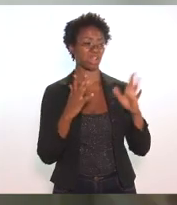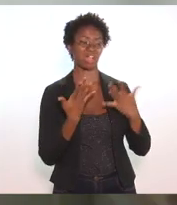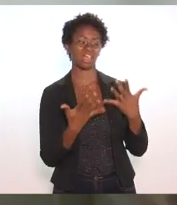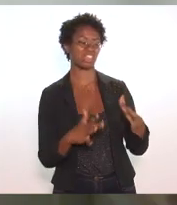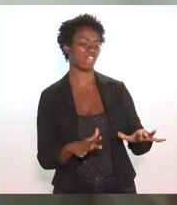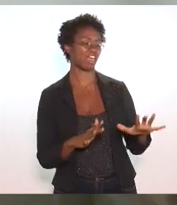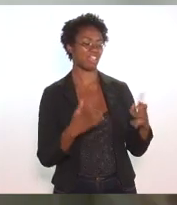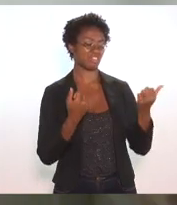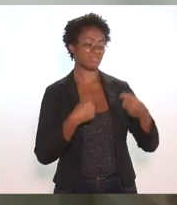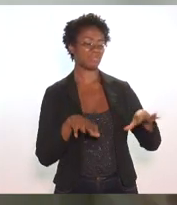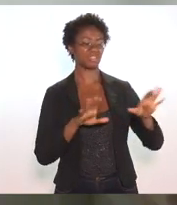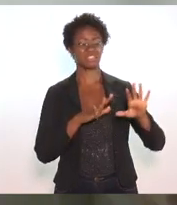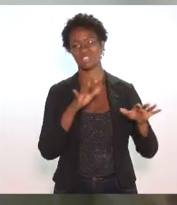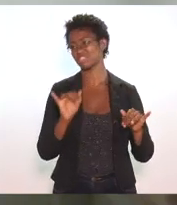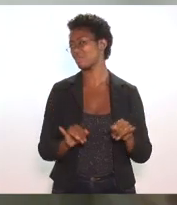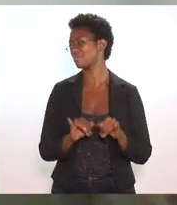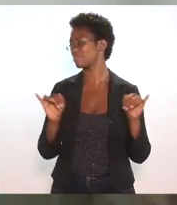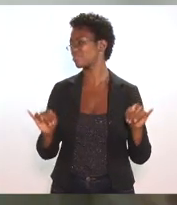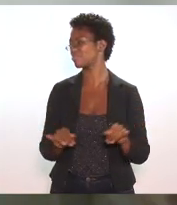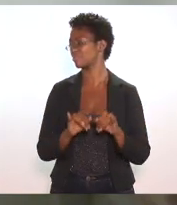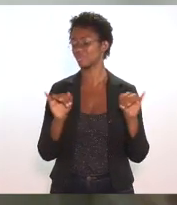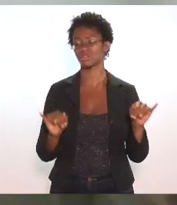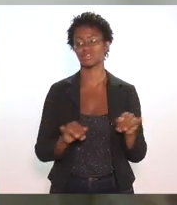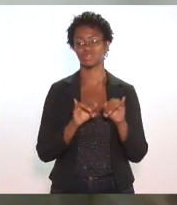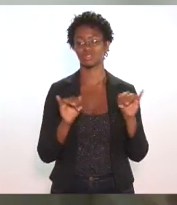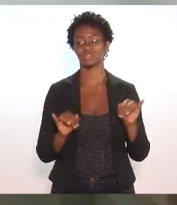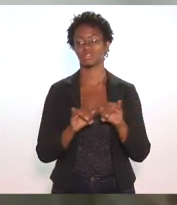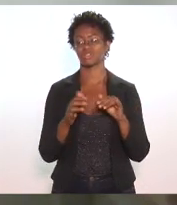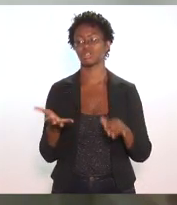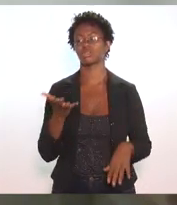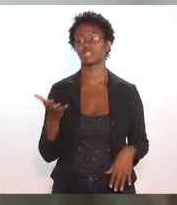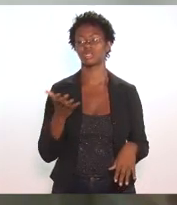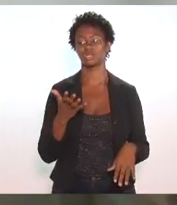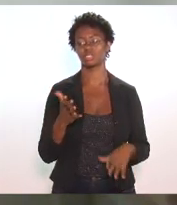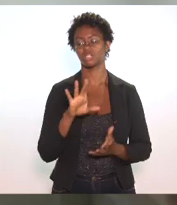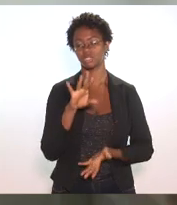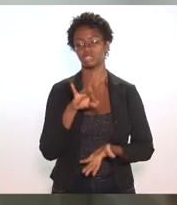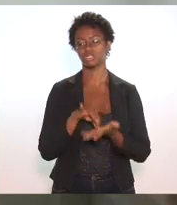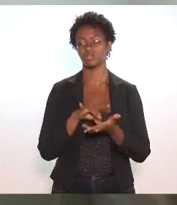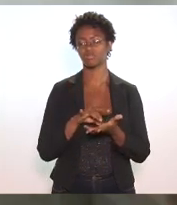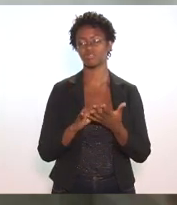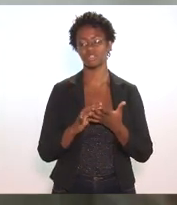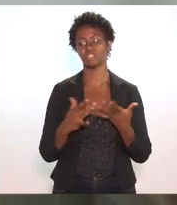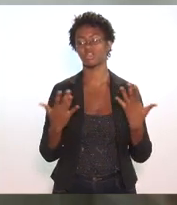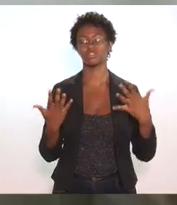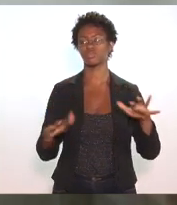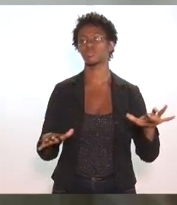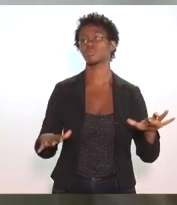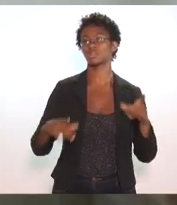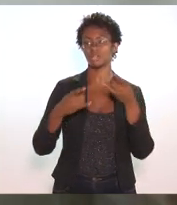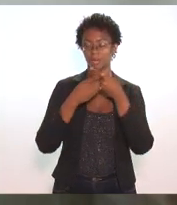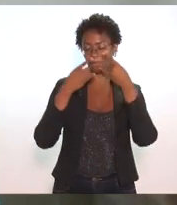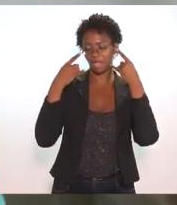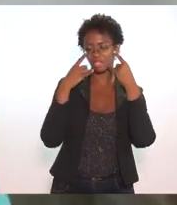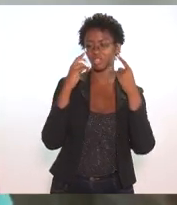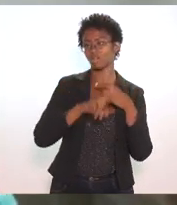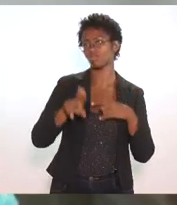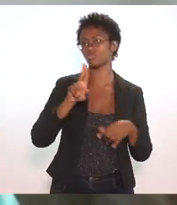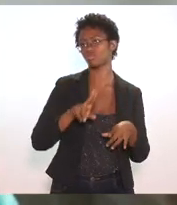Brasil, que fazia questão de, em público, não usar máscara e